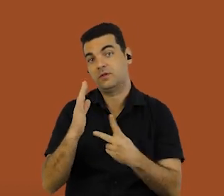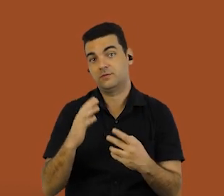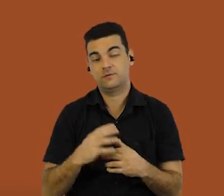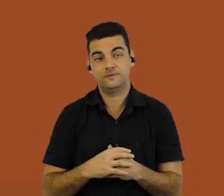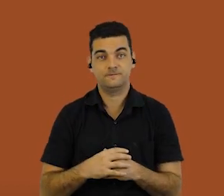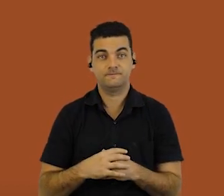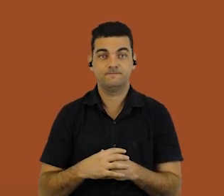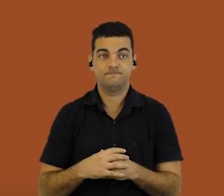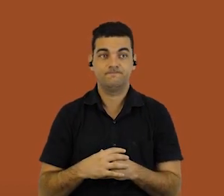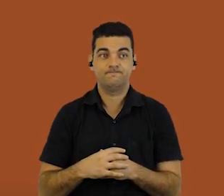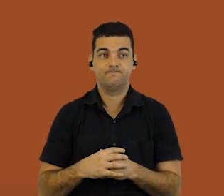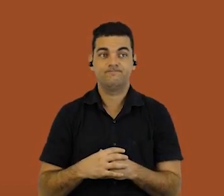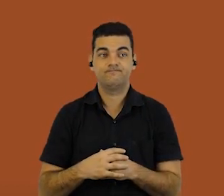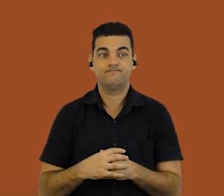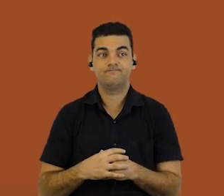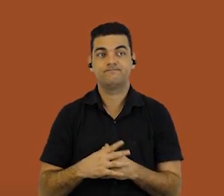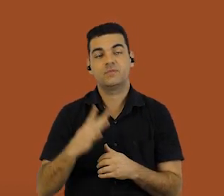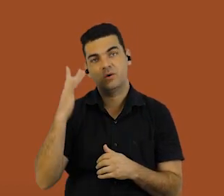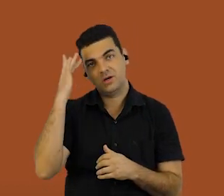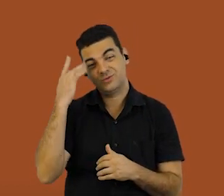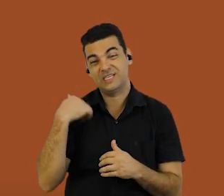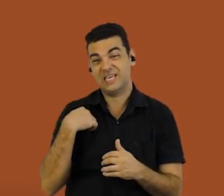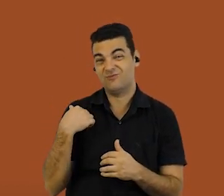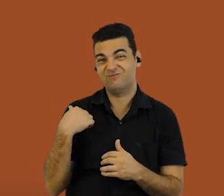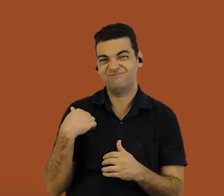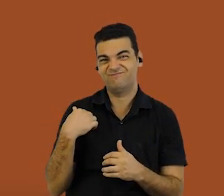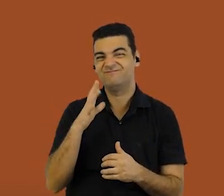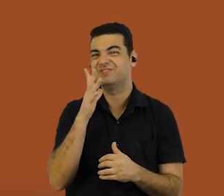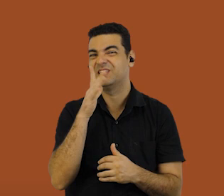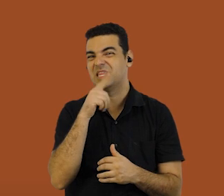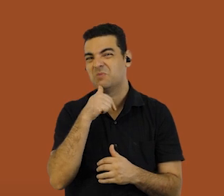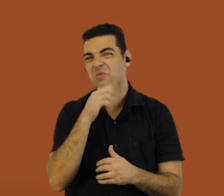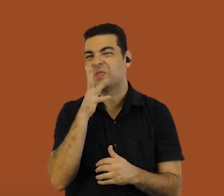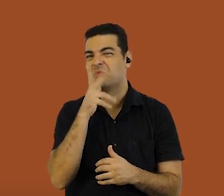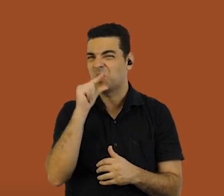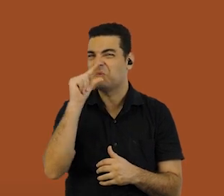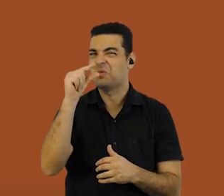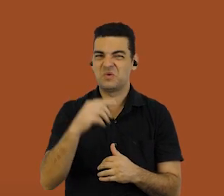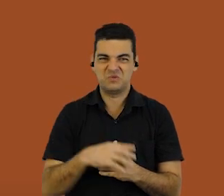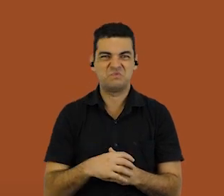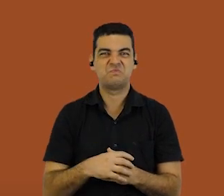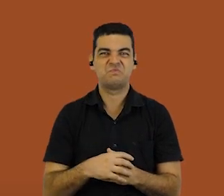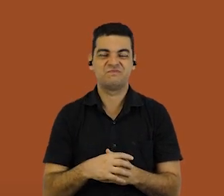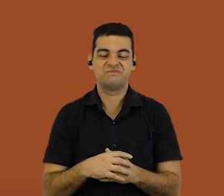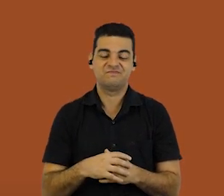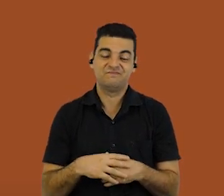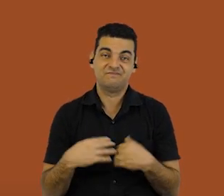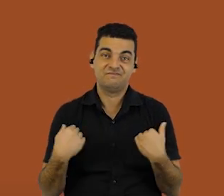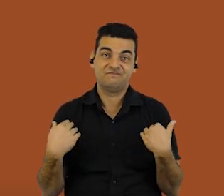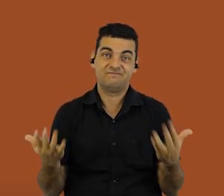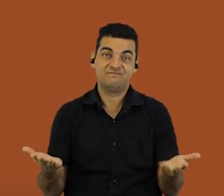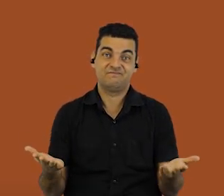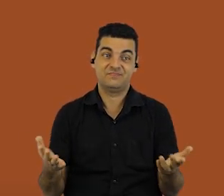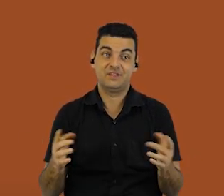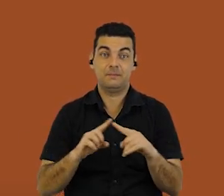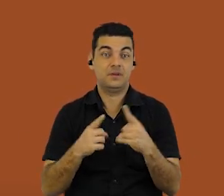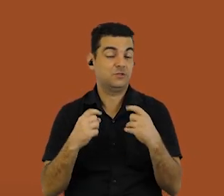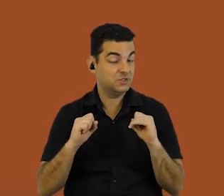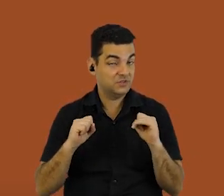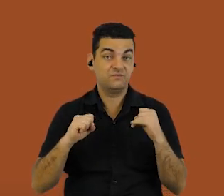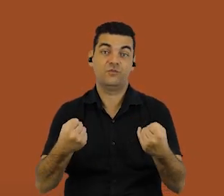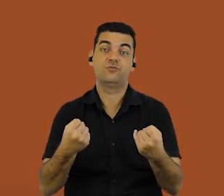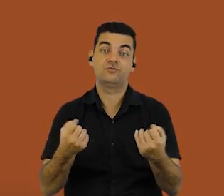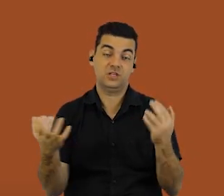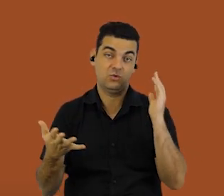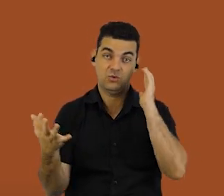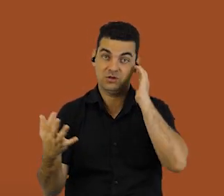Então, eu acho que foi tardia a minha inserção, né, mas eu tento fazer um